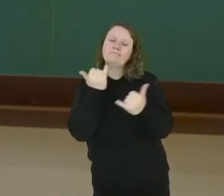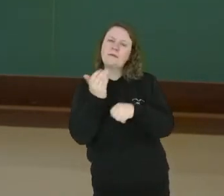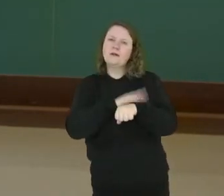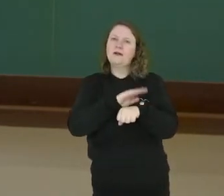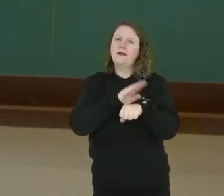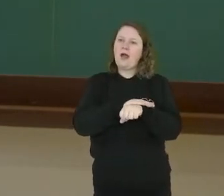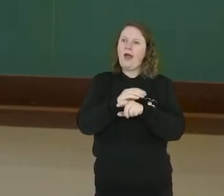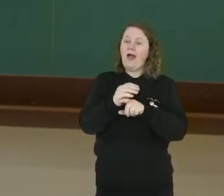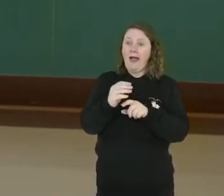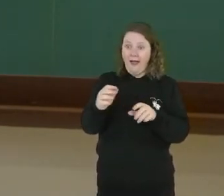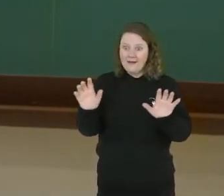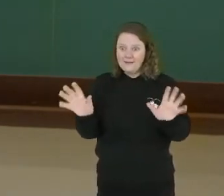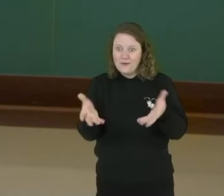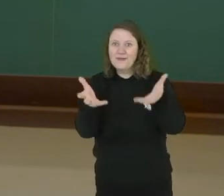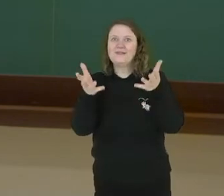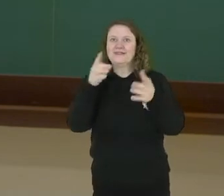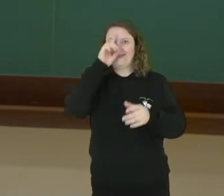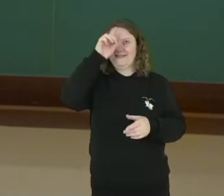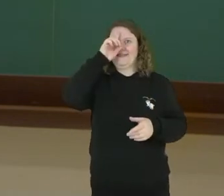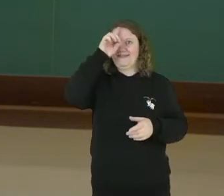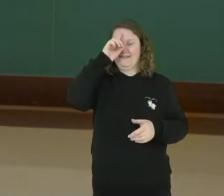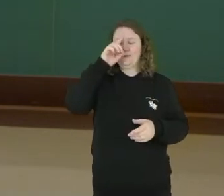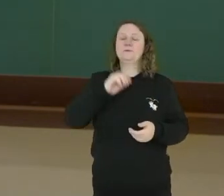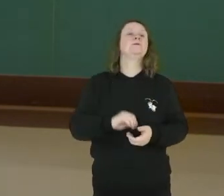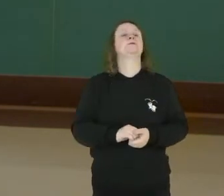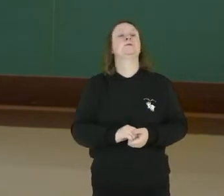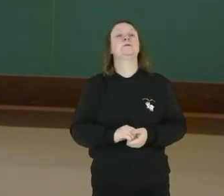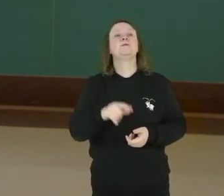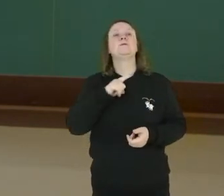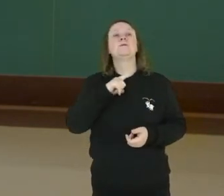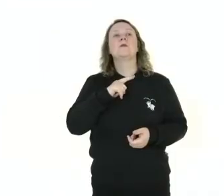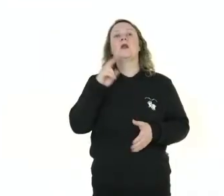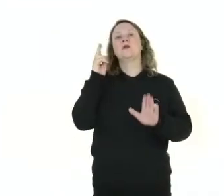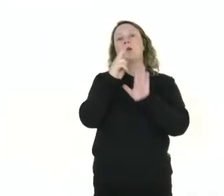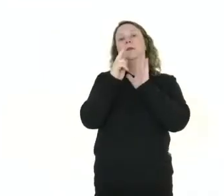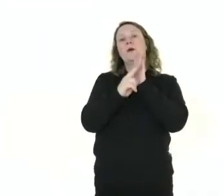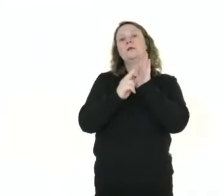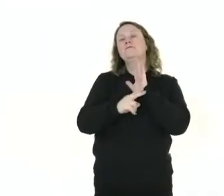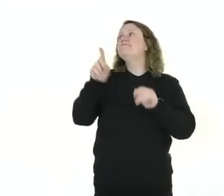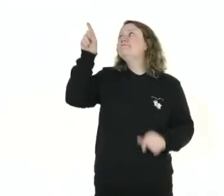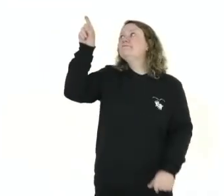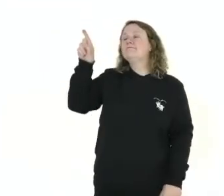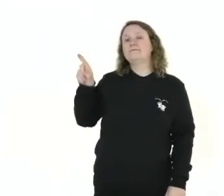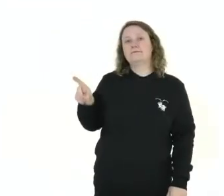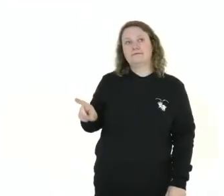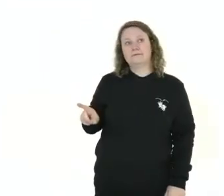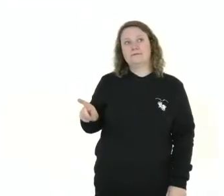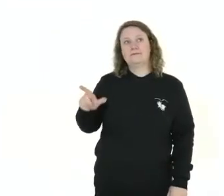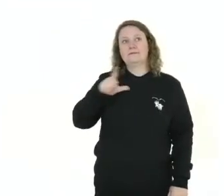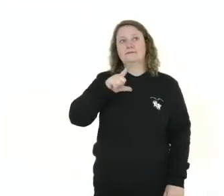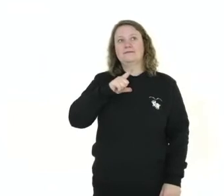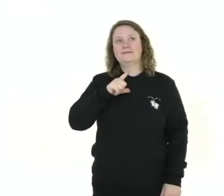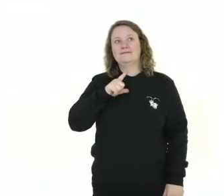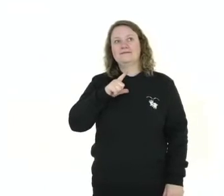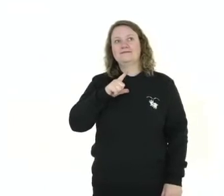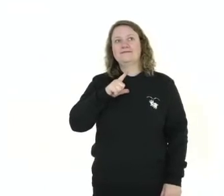sua criatividade. Então aqui tem alguns jogos que estimulam a criatividade. Minecraft,